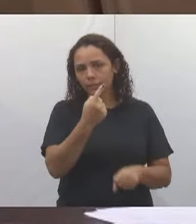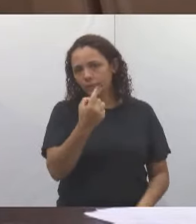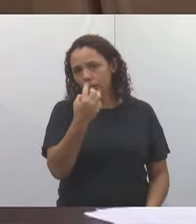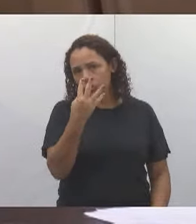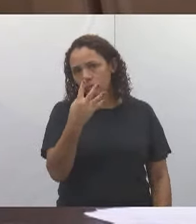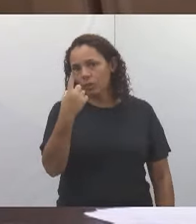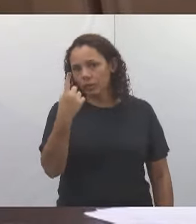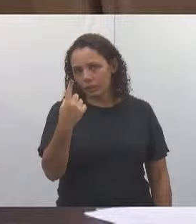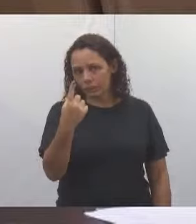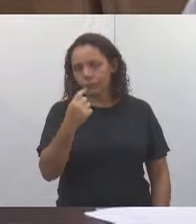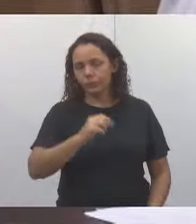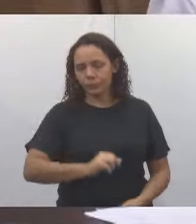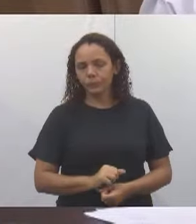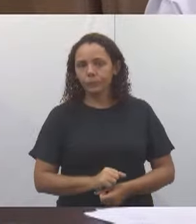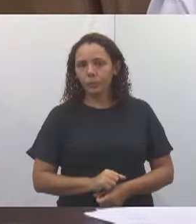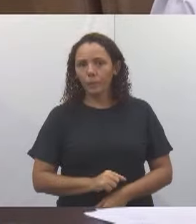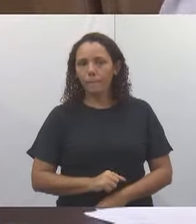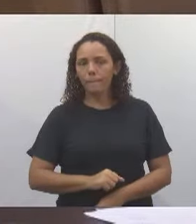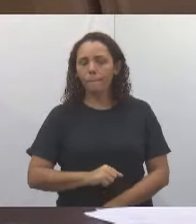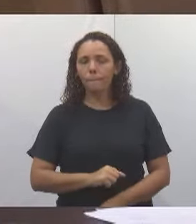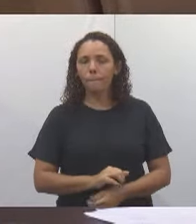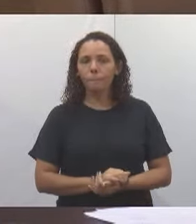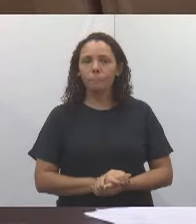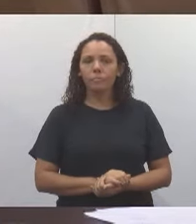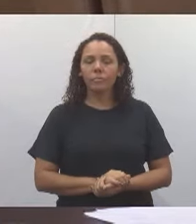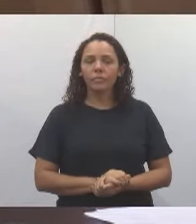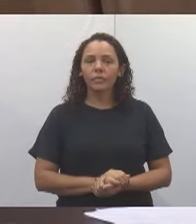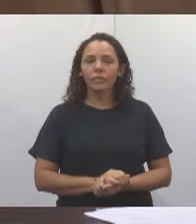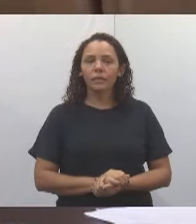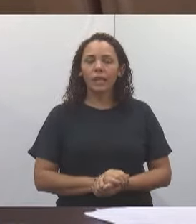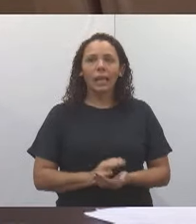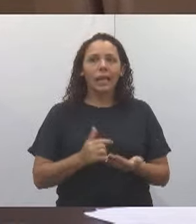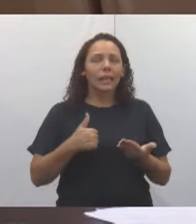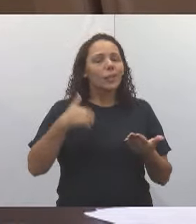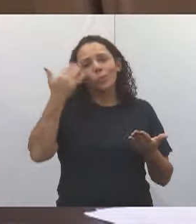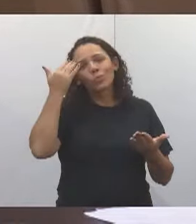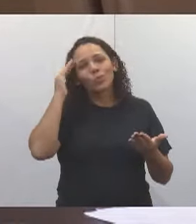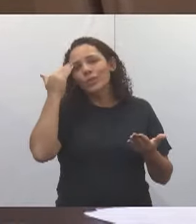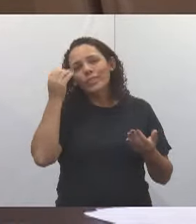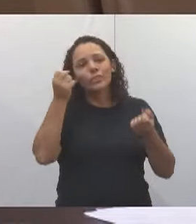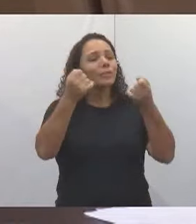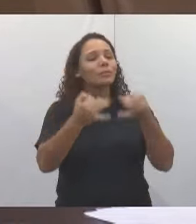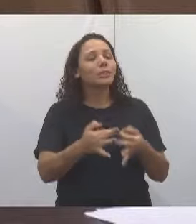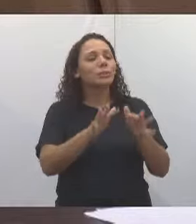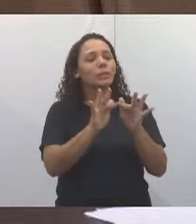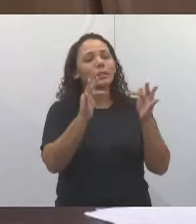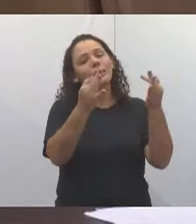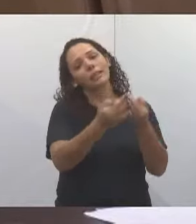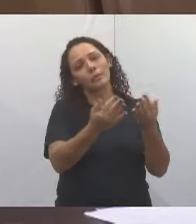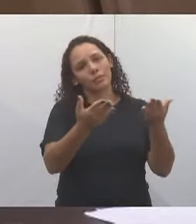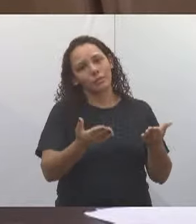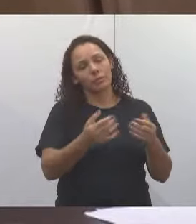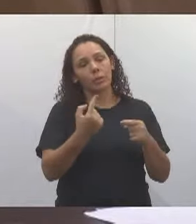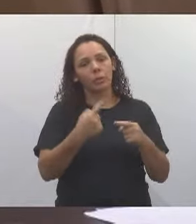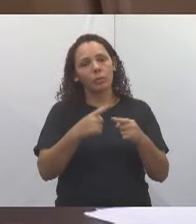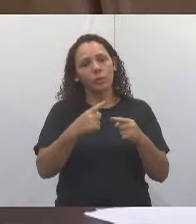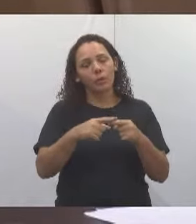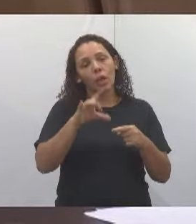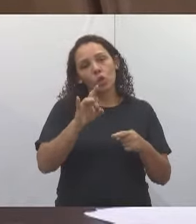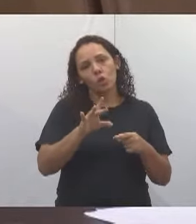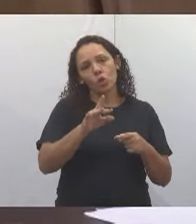muito, terminando com vagas, ficou muito vago para mim poder explicar para a família, porque só quem convive em casa